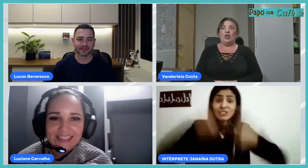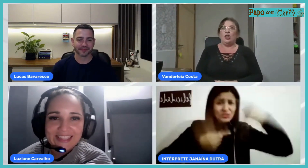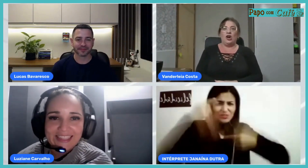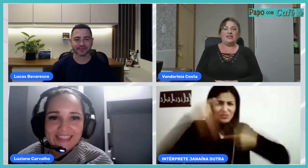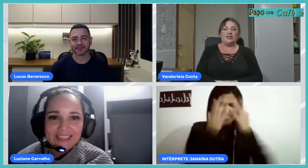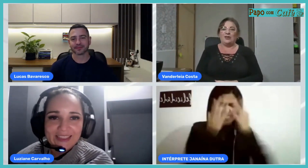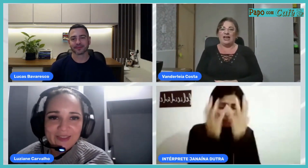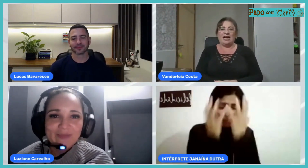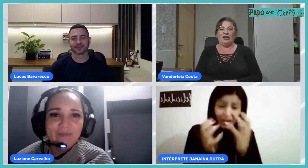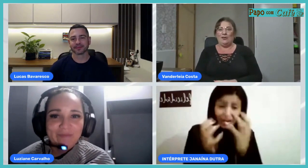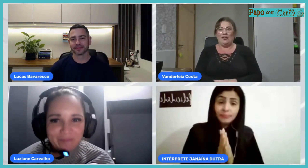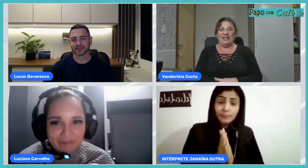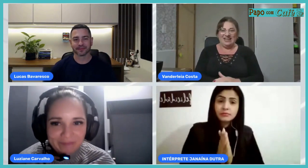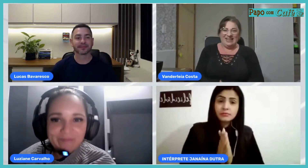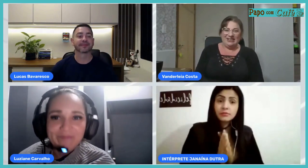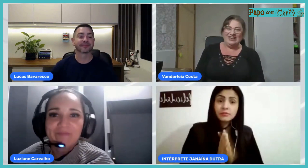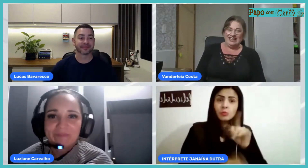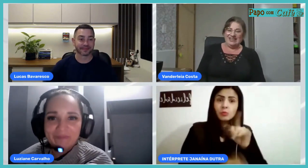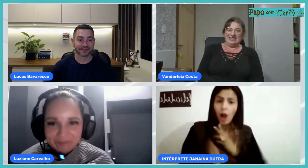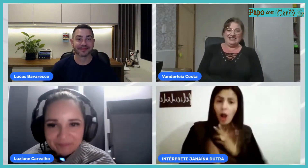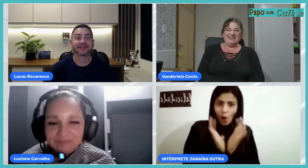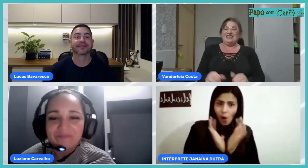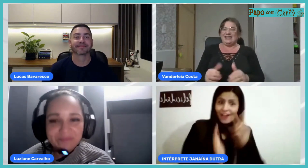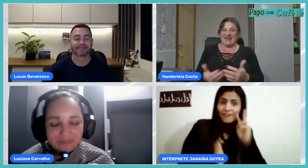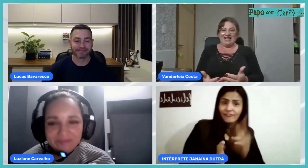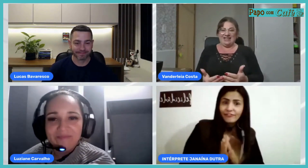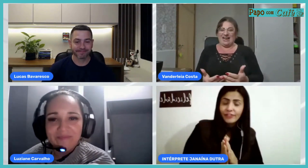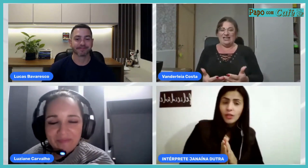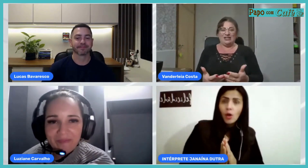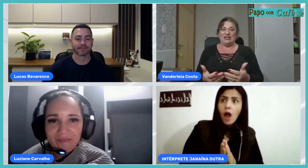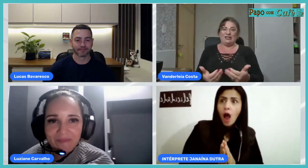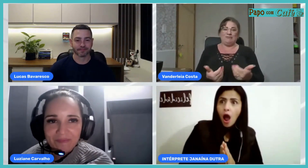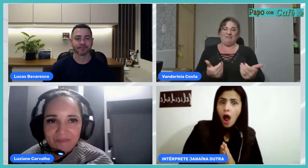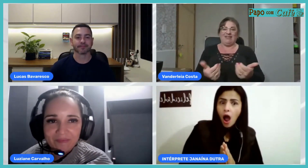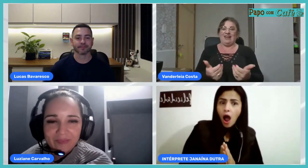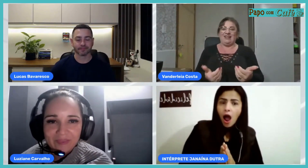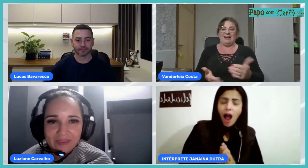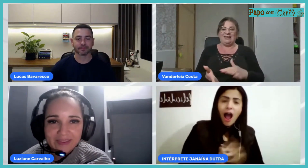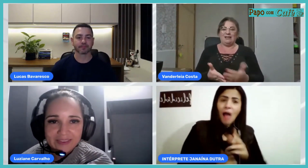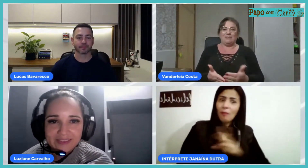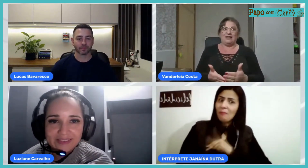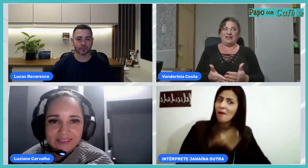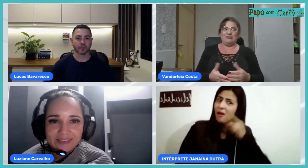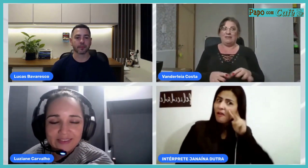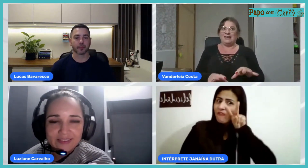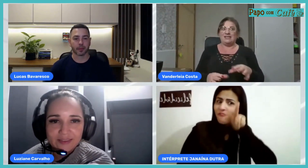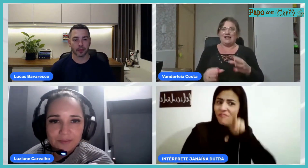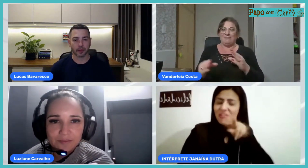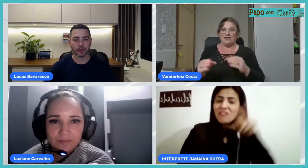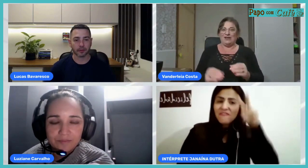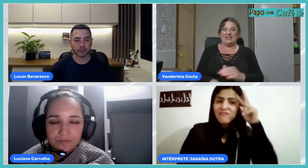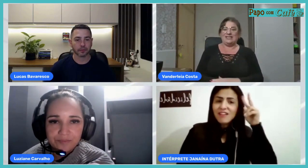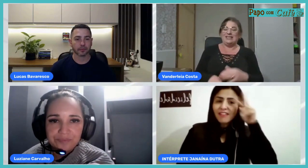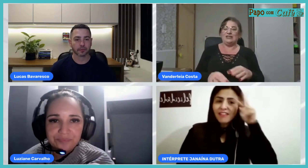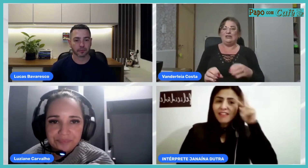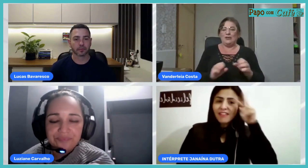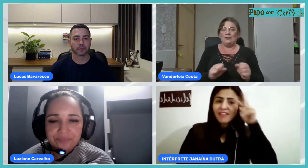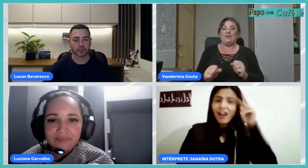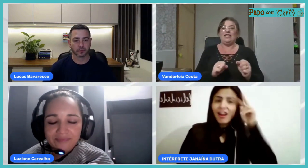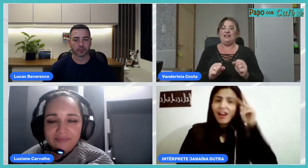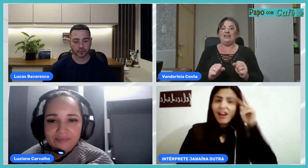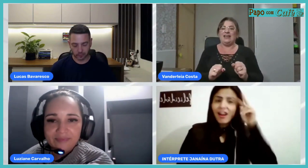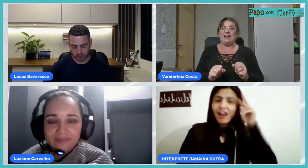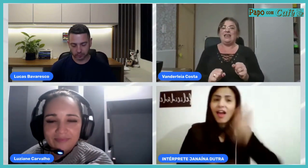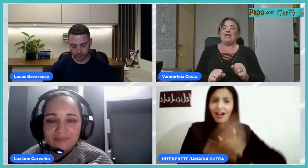assistindo, nossa, tu regalou um olhão. Que na realidade a gente, né, tá ali interpretando, mas tá visualizando